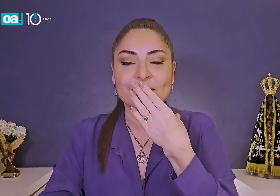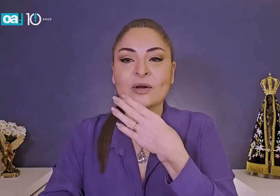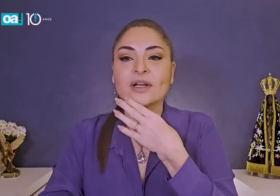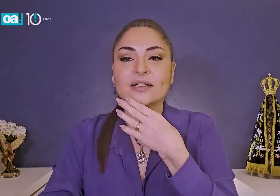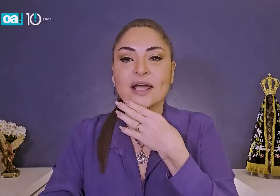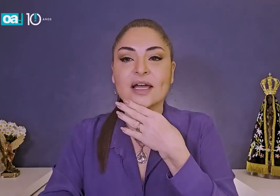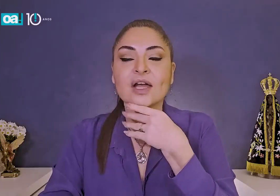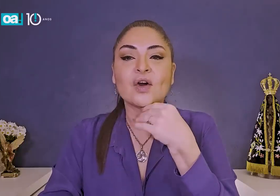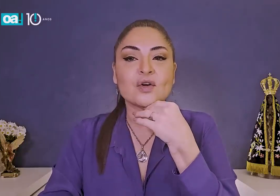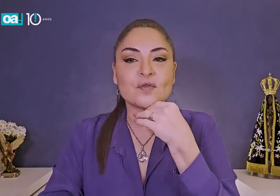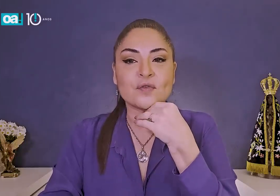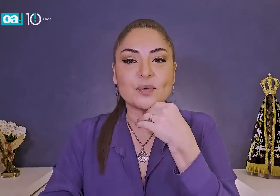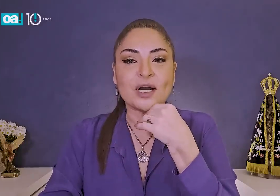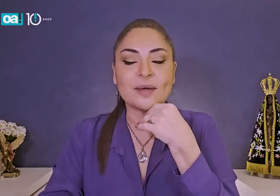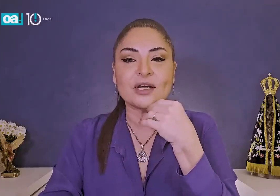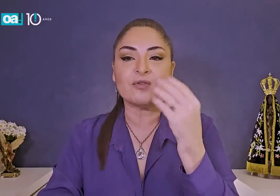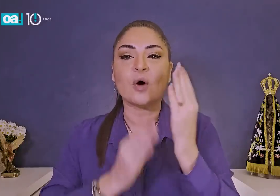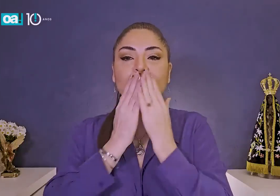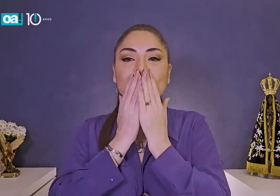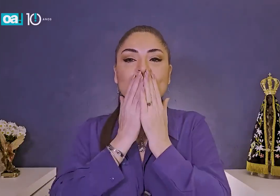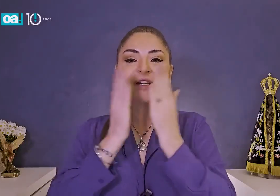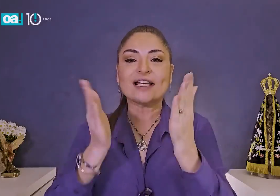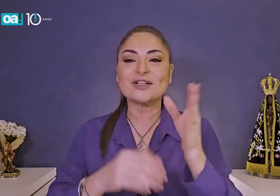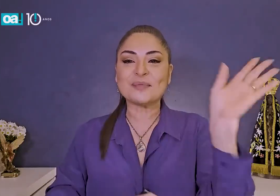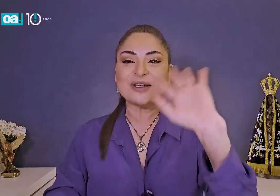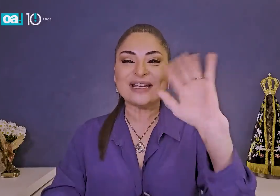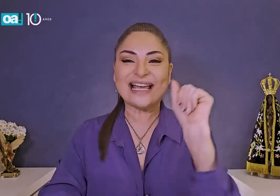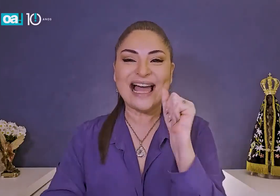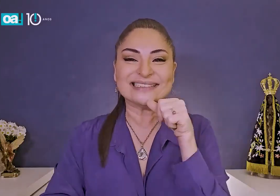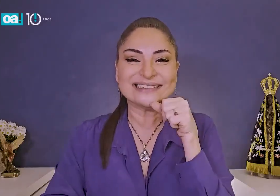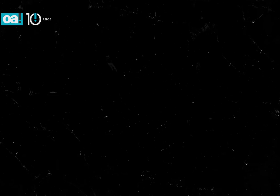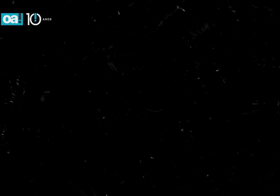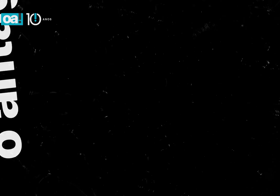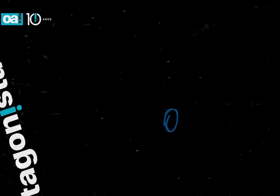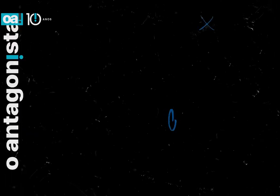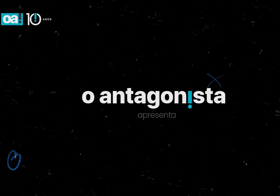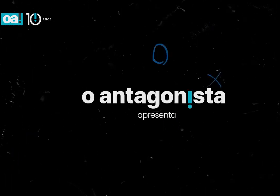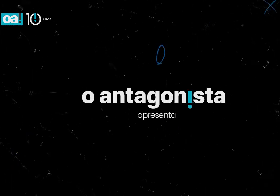quietinha aqui para não dar ideia. Hoje eu vou ficando por aqui, amanhã eu volto. Grande beijo e até lá!